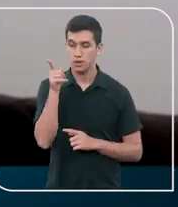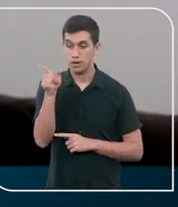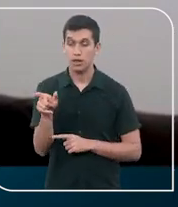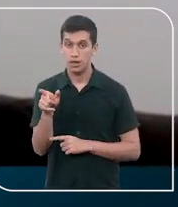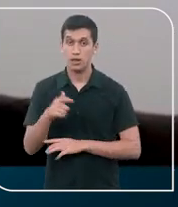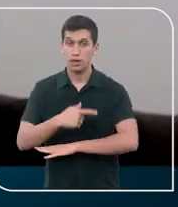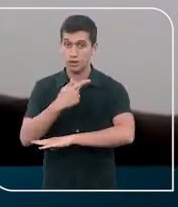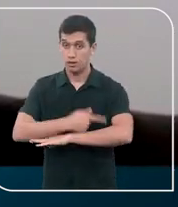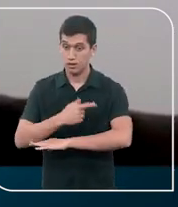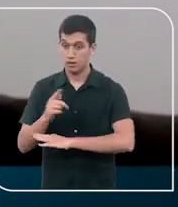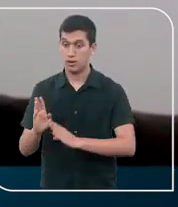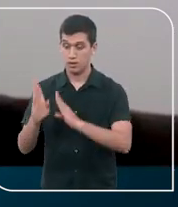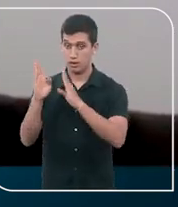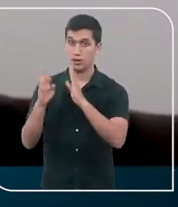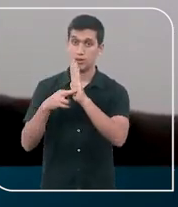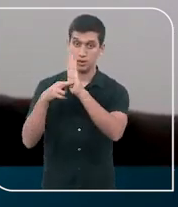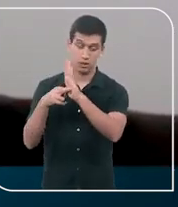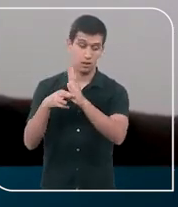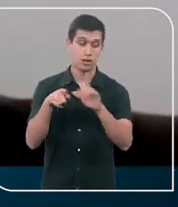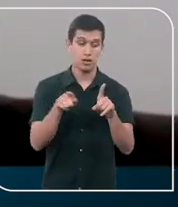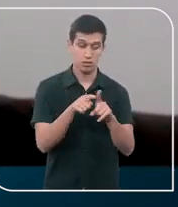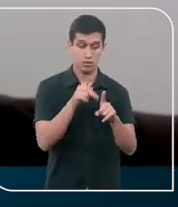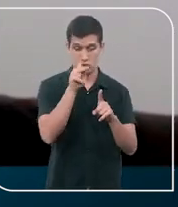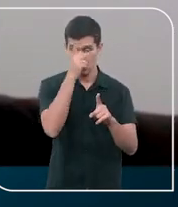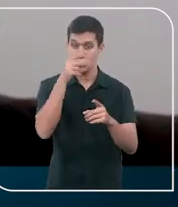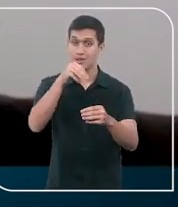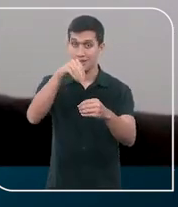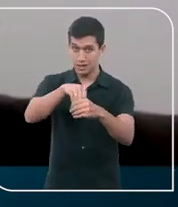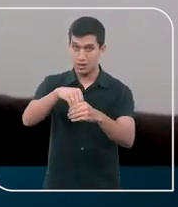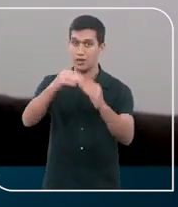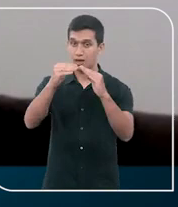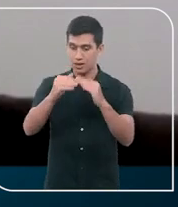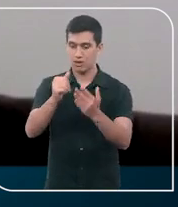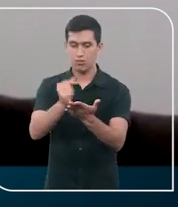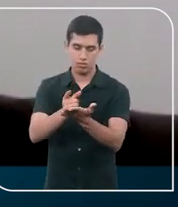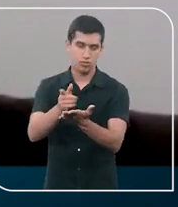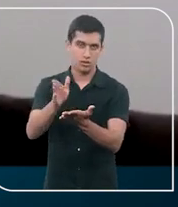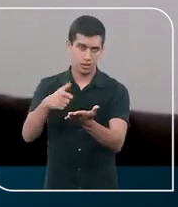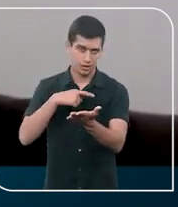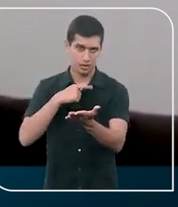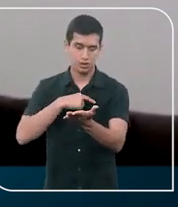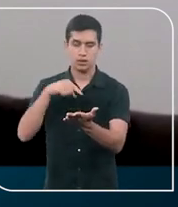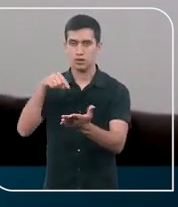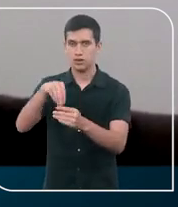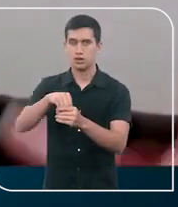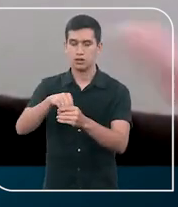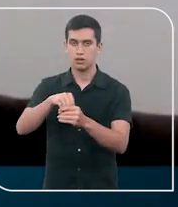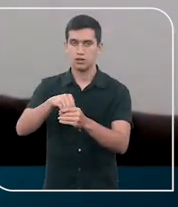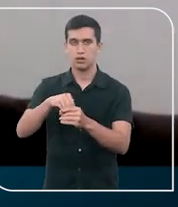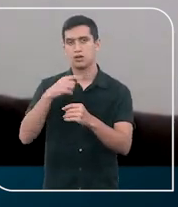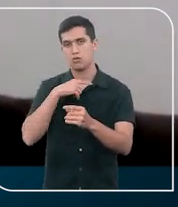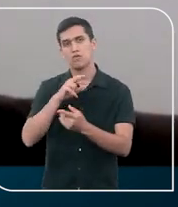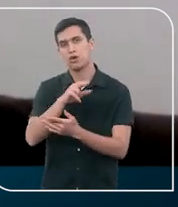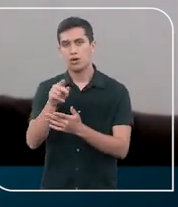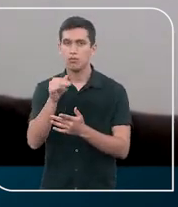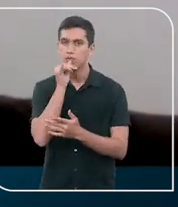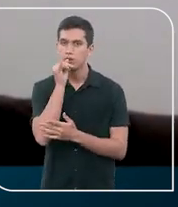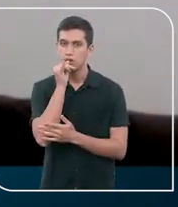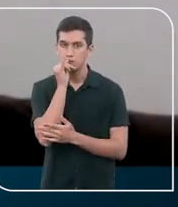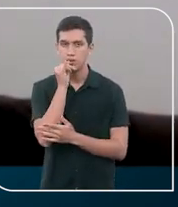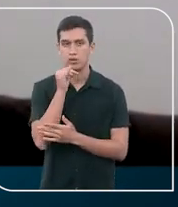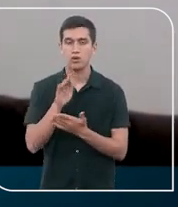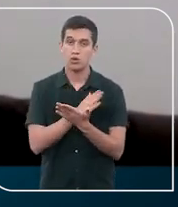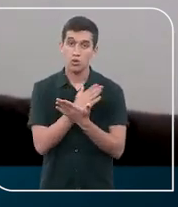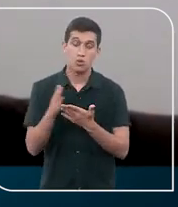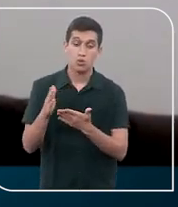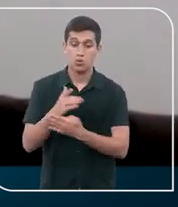seu condômino. Nós temos, sim, diversas relações de consumo que existem no ambiente condominial, inclusive o condomínio com os prestadores de